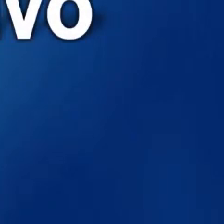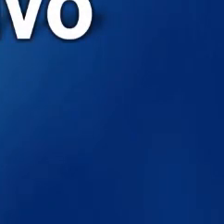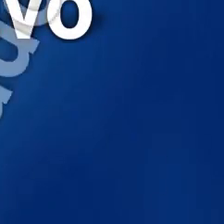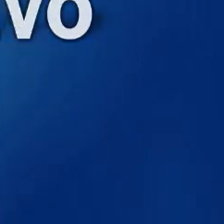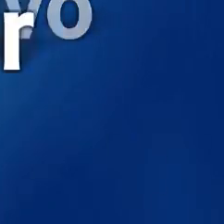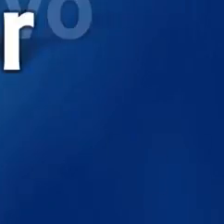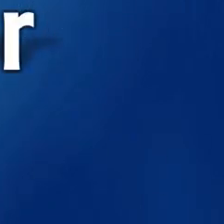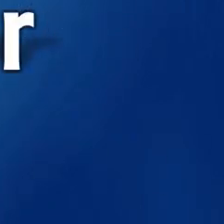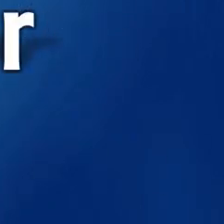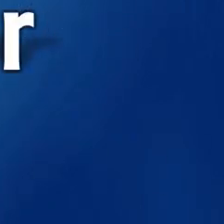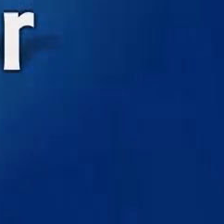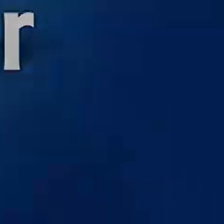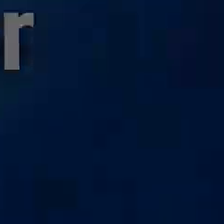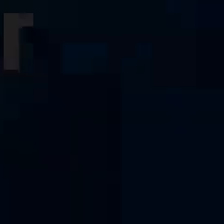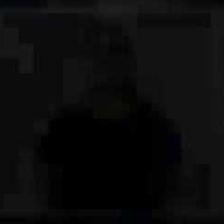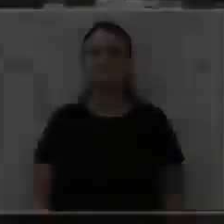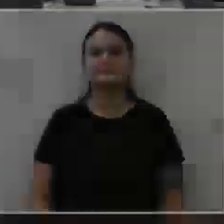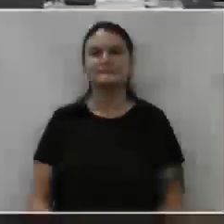Música